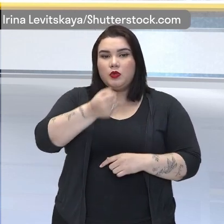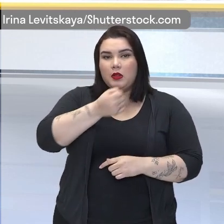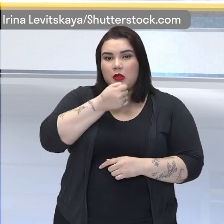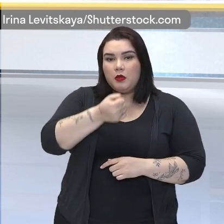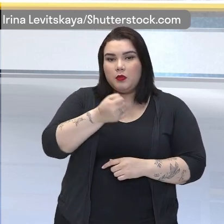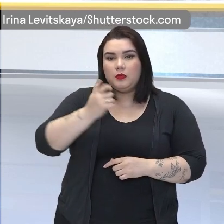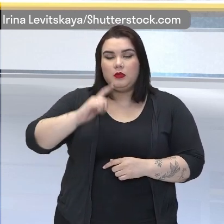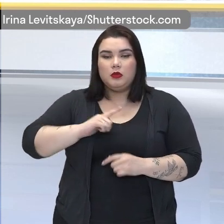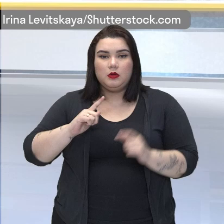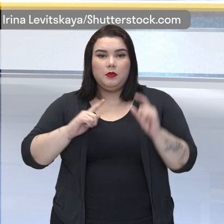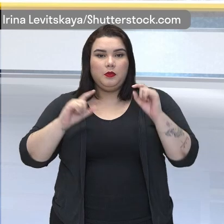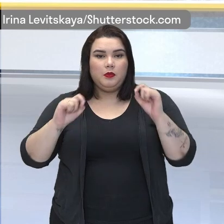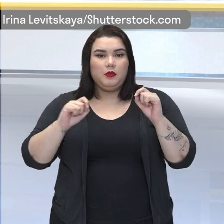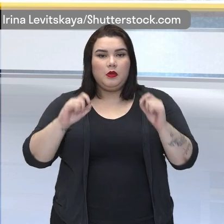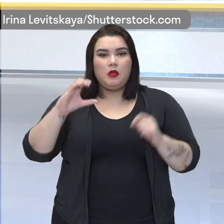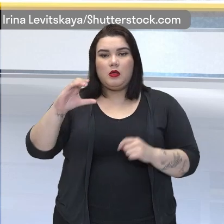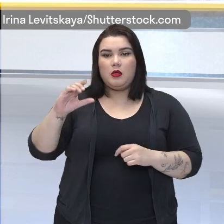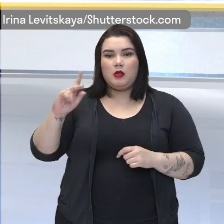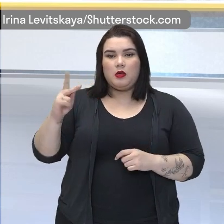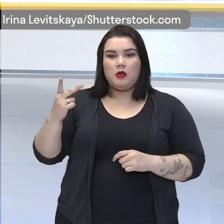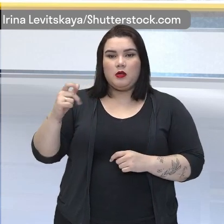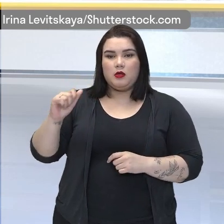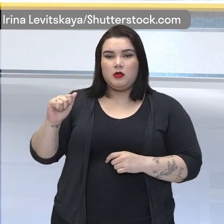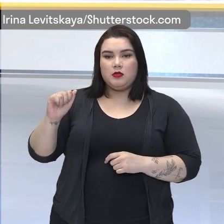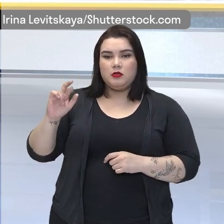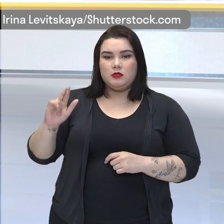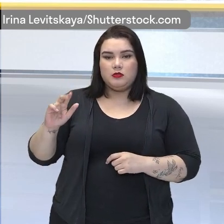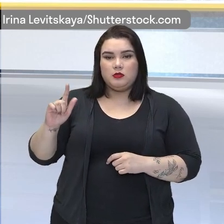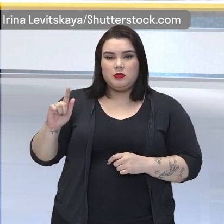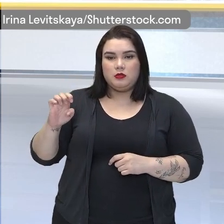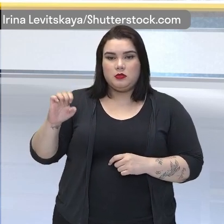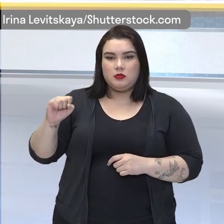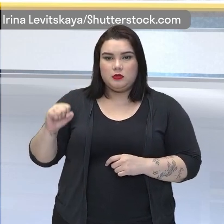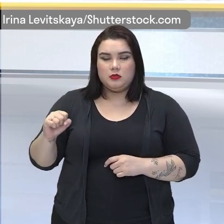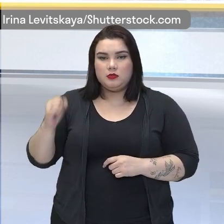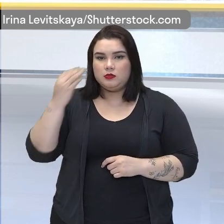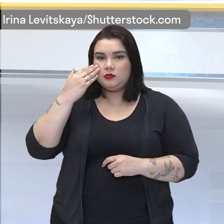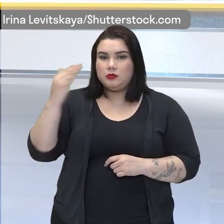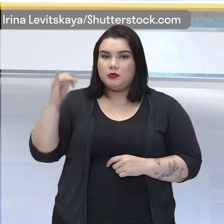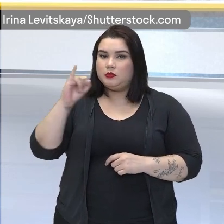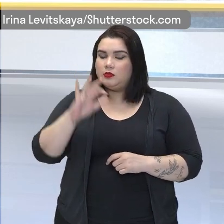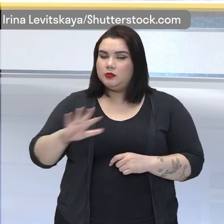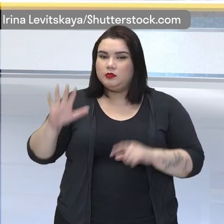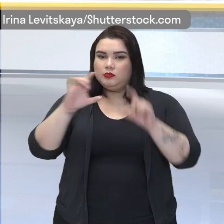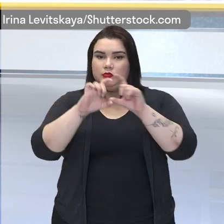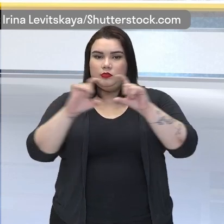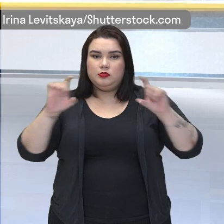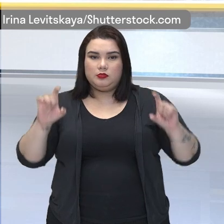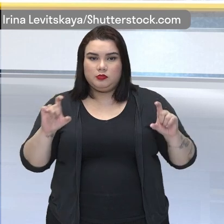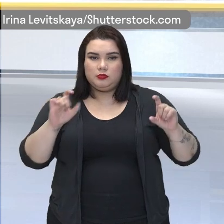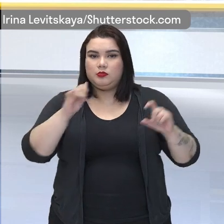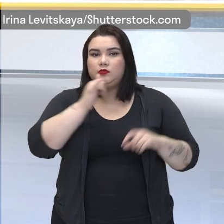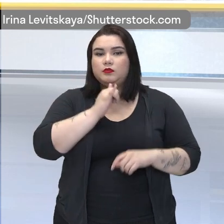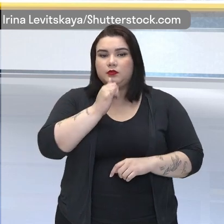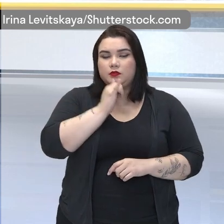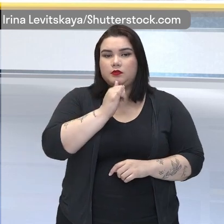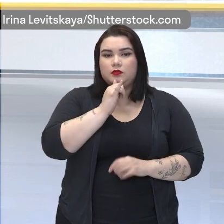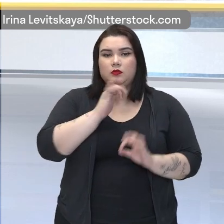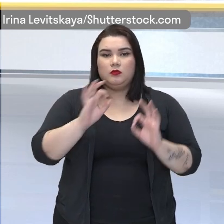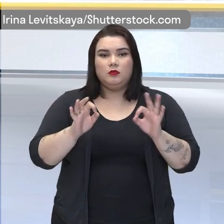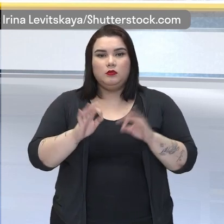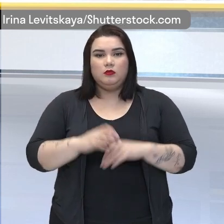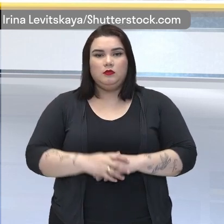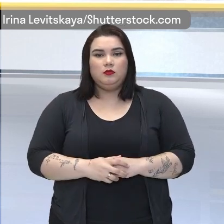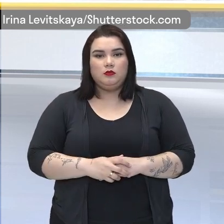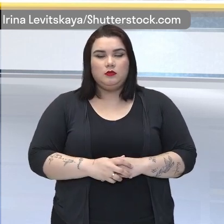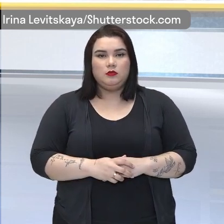nós estamos falando das charges, right? Então, por exemplo, aqui nesta imagem, você tem um exemplo de uma charge, ok? Is